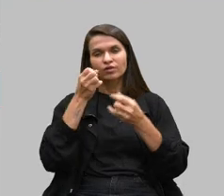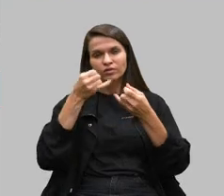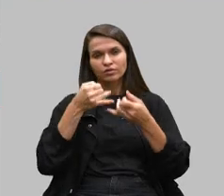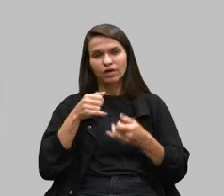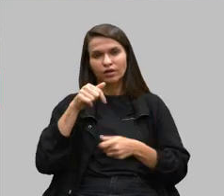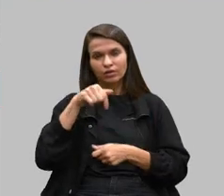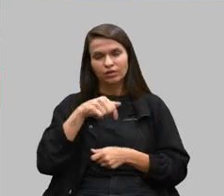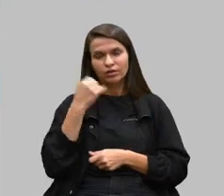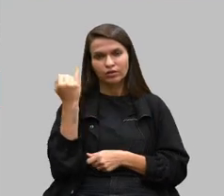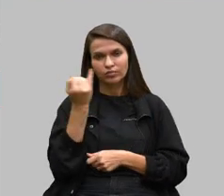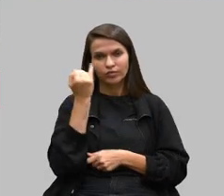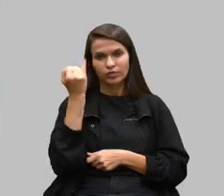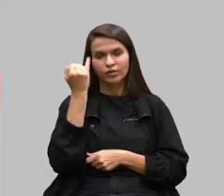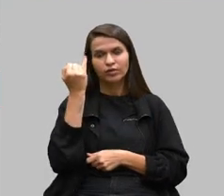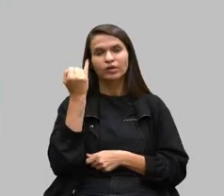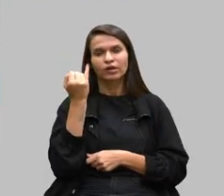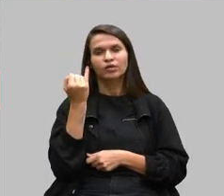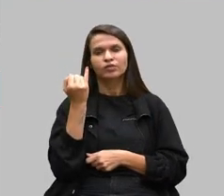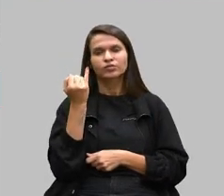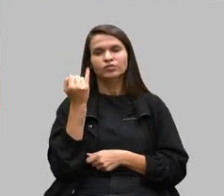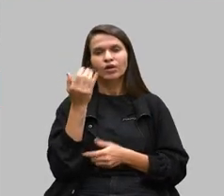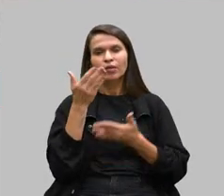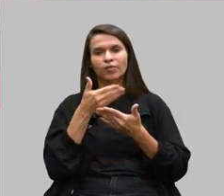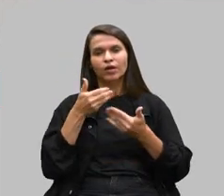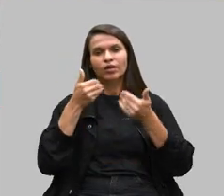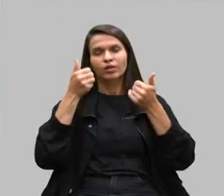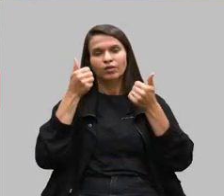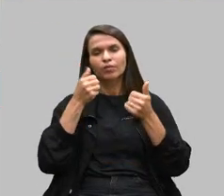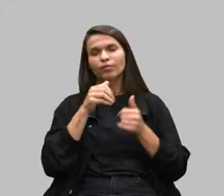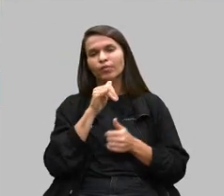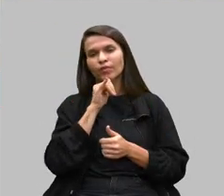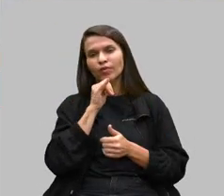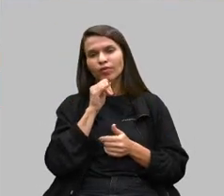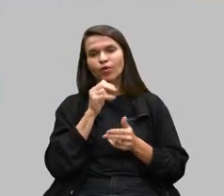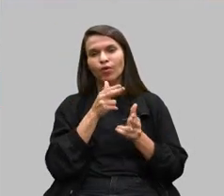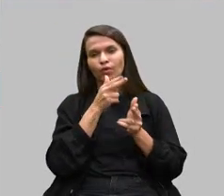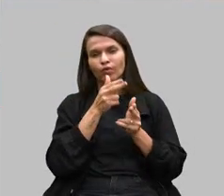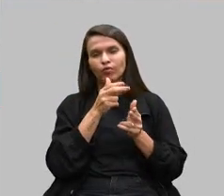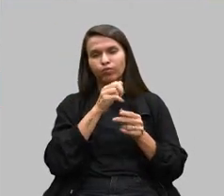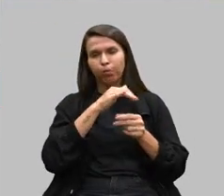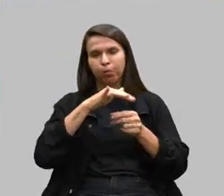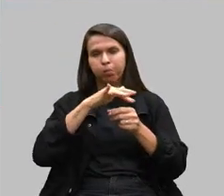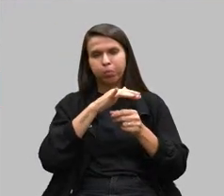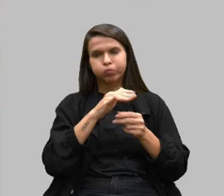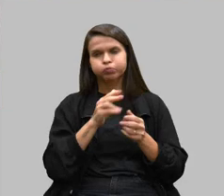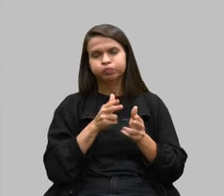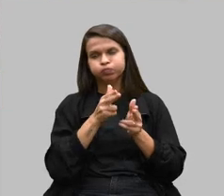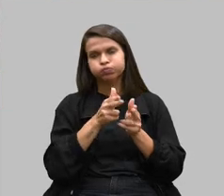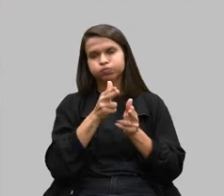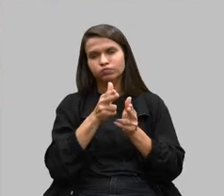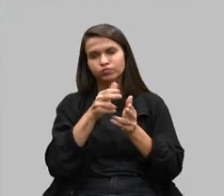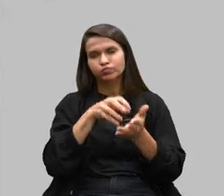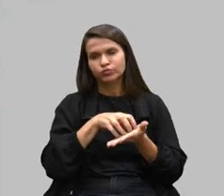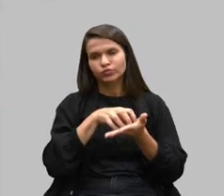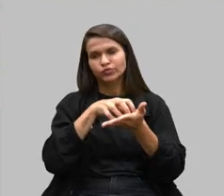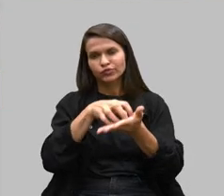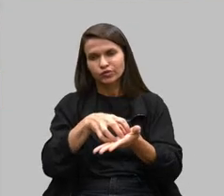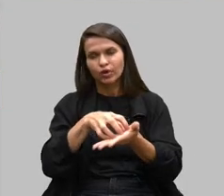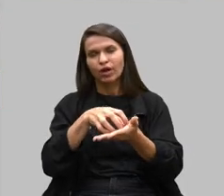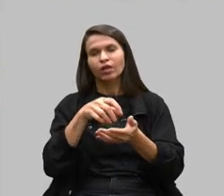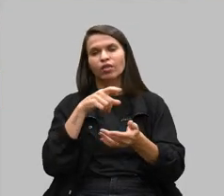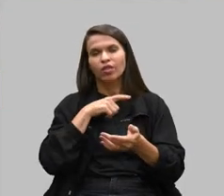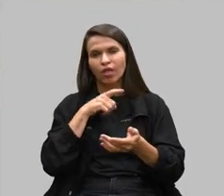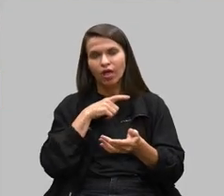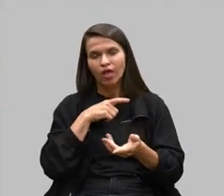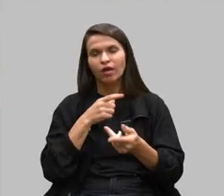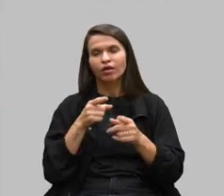importância da otimização por exemplo do trem ir cheio e voltar cheio né então nós temos café para levar e adubo para